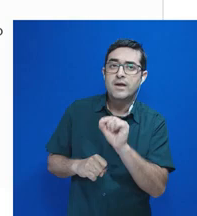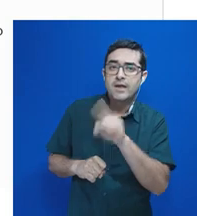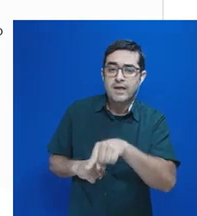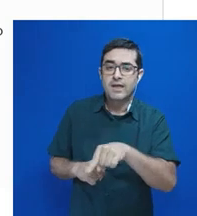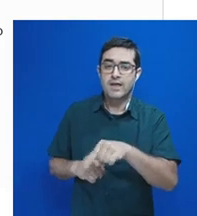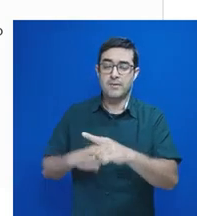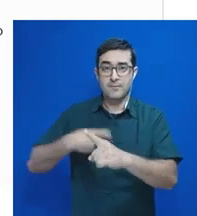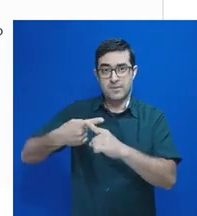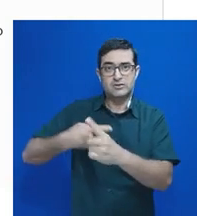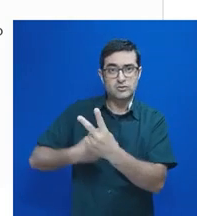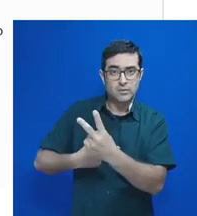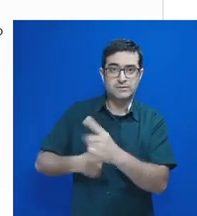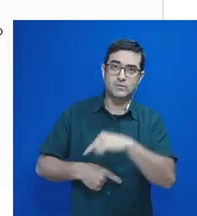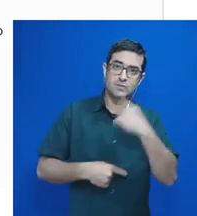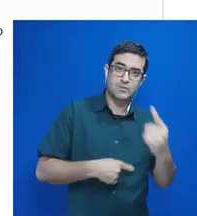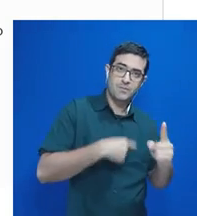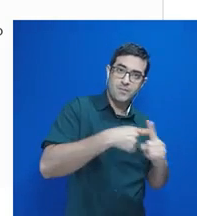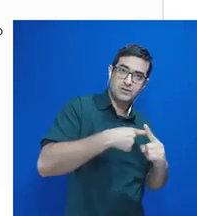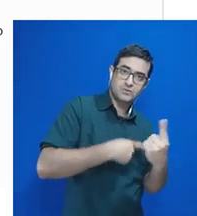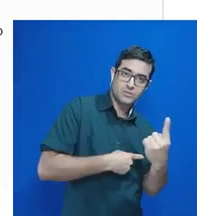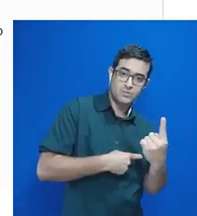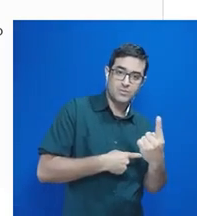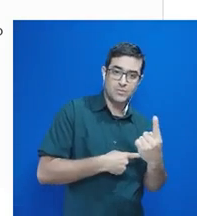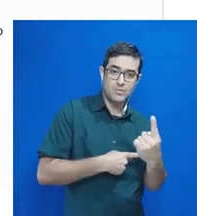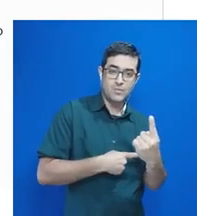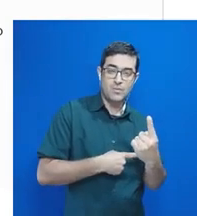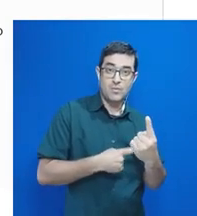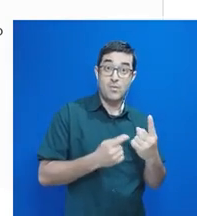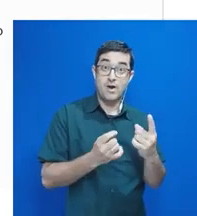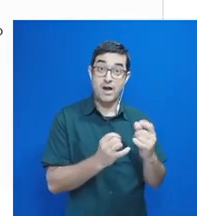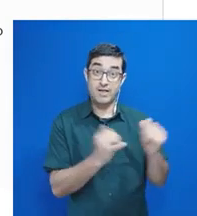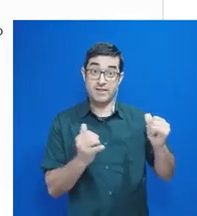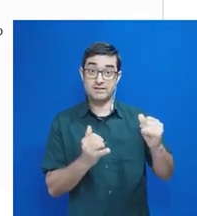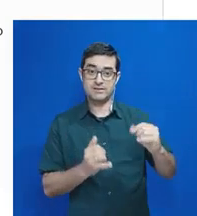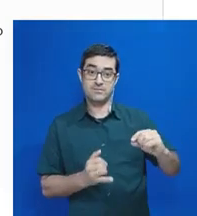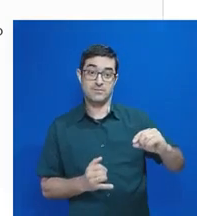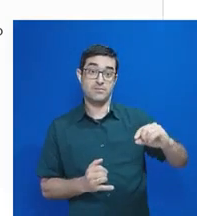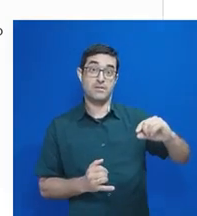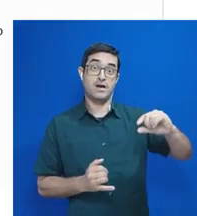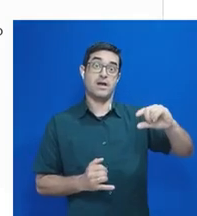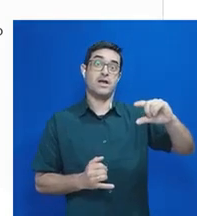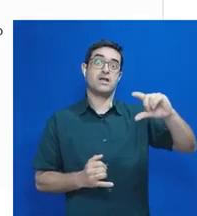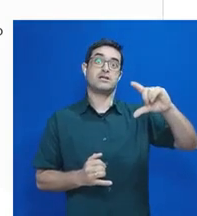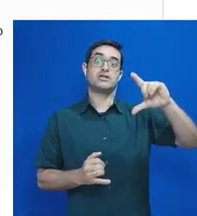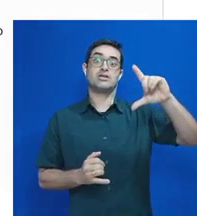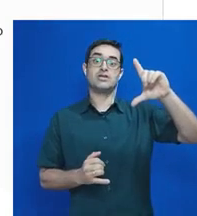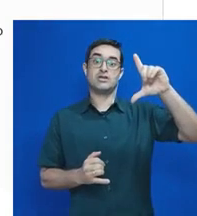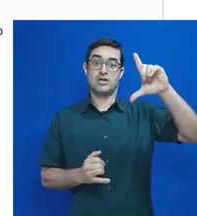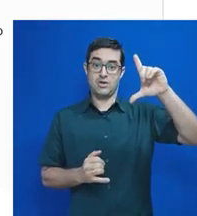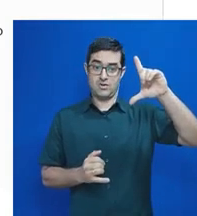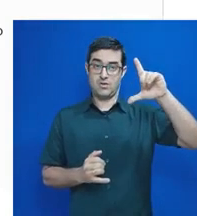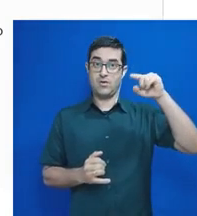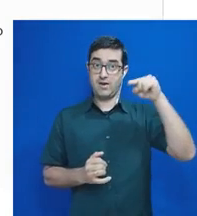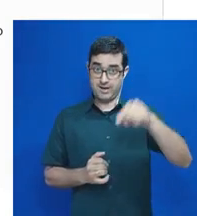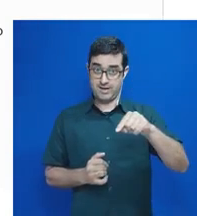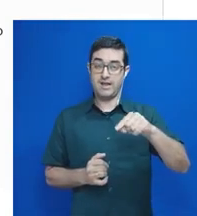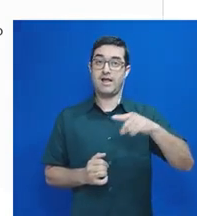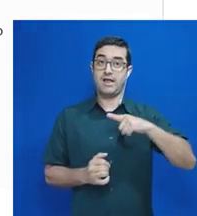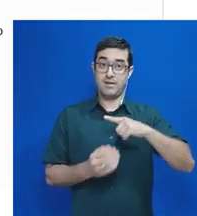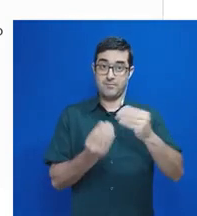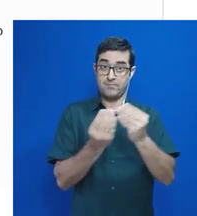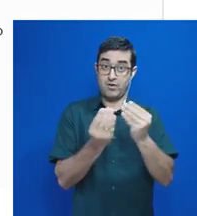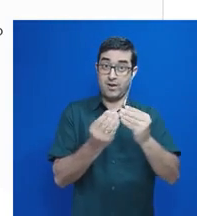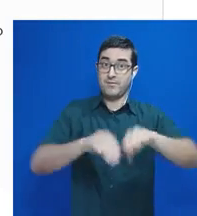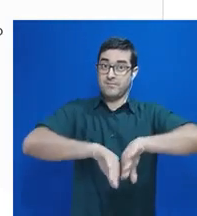aqui é mais 2 e aqui é mais 1, esse tem uma maior energia potencial, ou seja, a energia necessária para separar essas moléculas